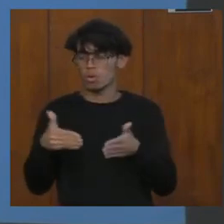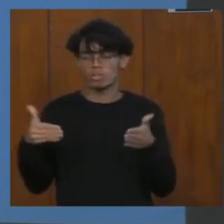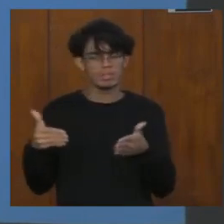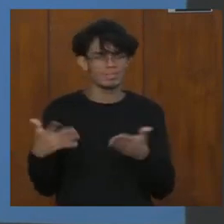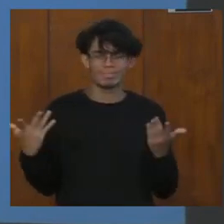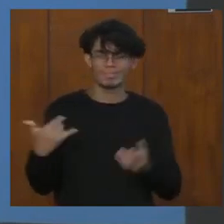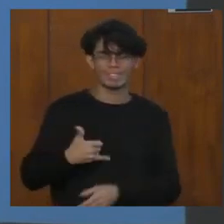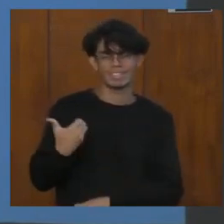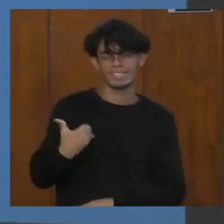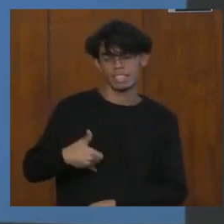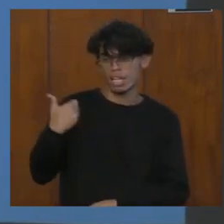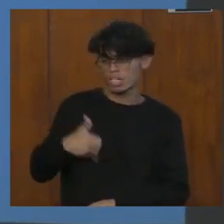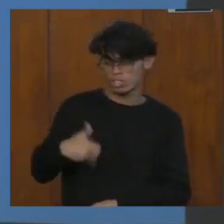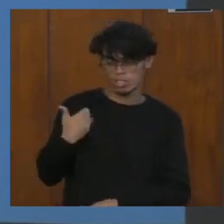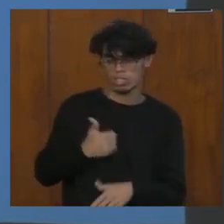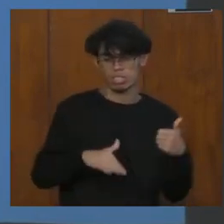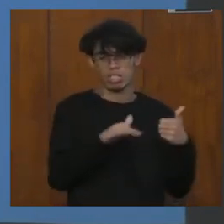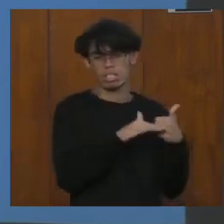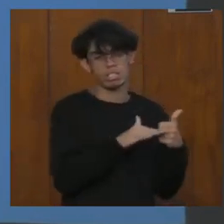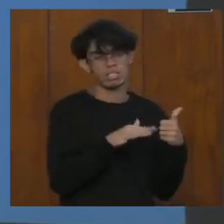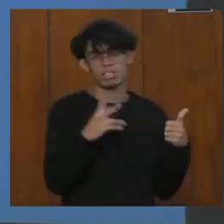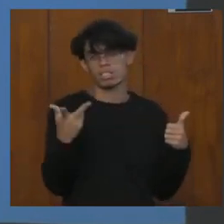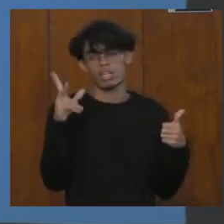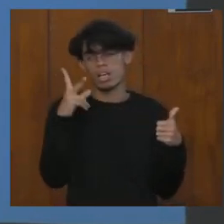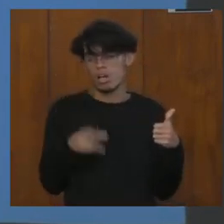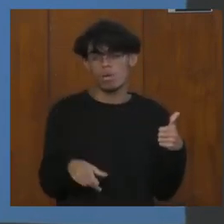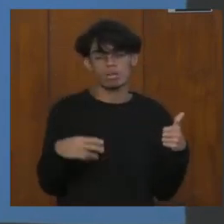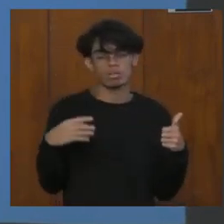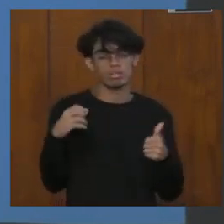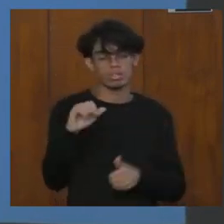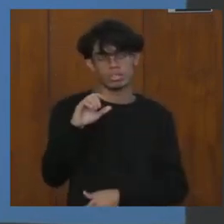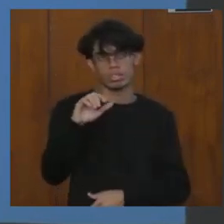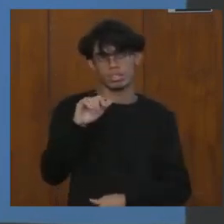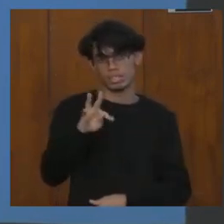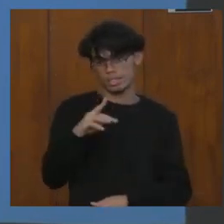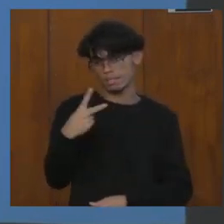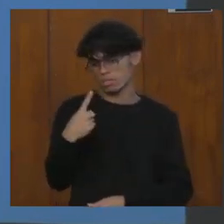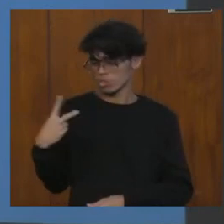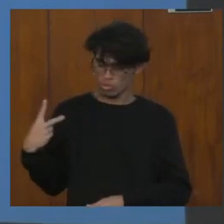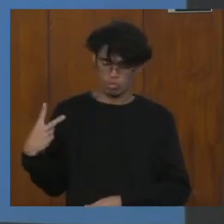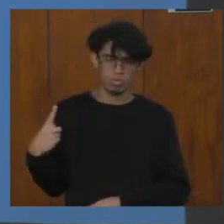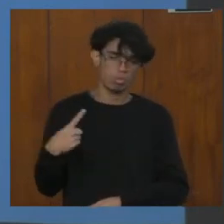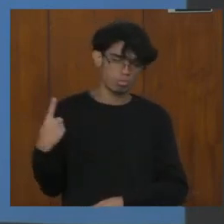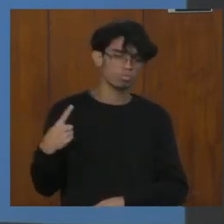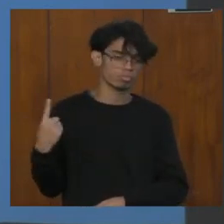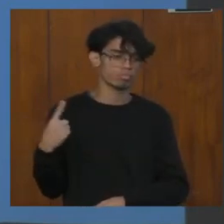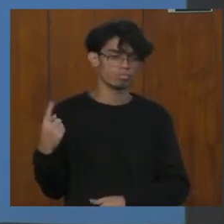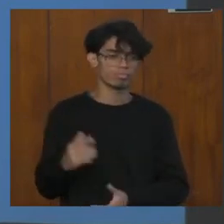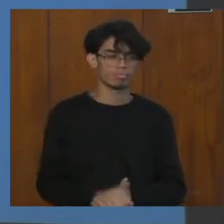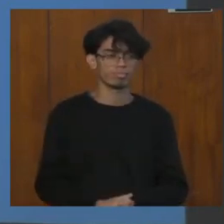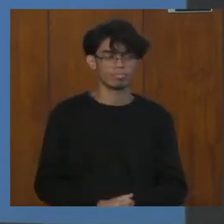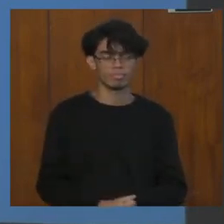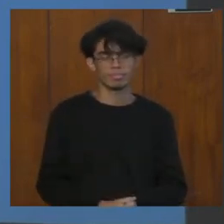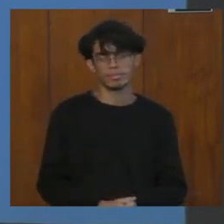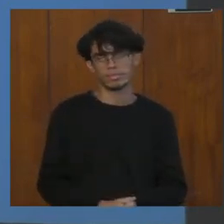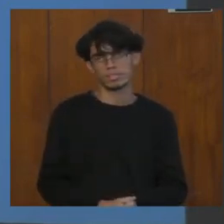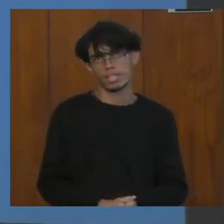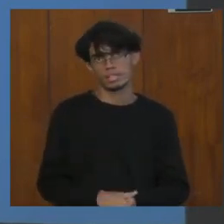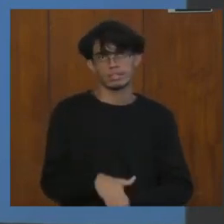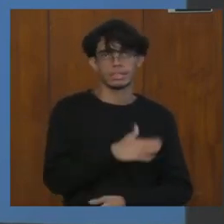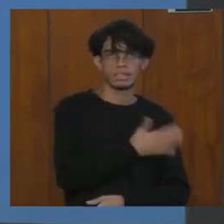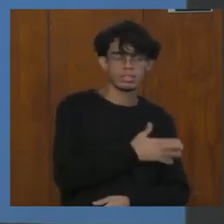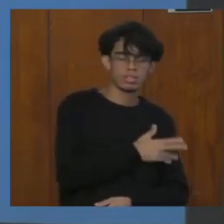gente, né? A idade média nossa é igual da T21. Aí, o que acontece? Ah, tá, então a cirurgia